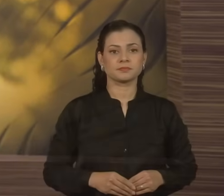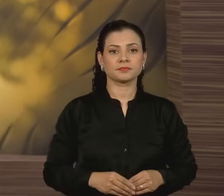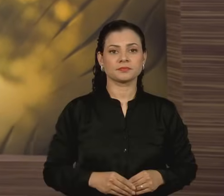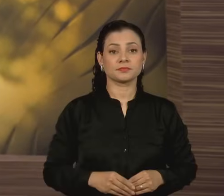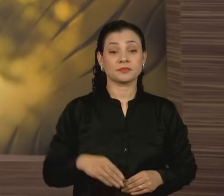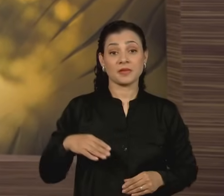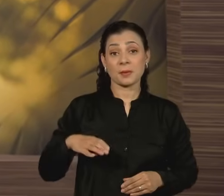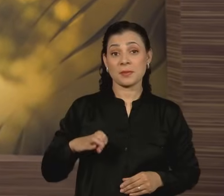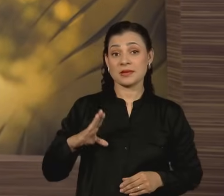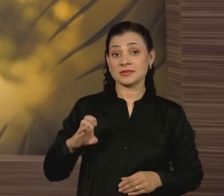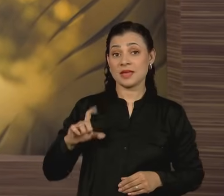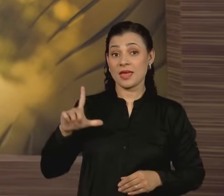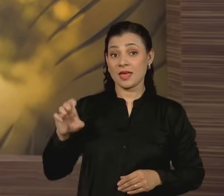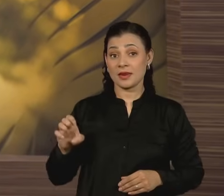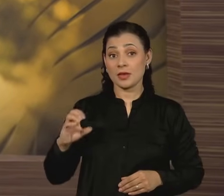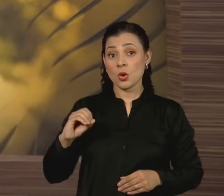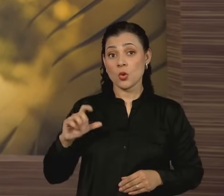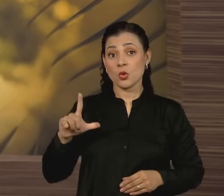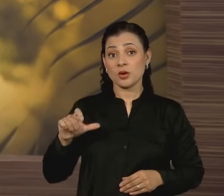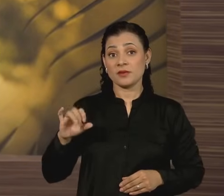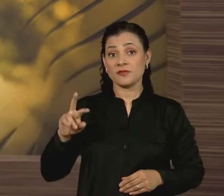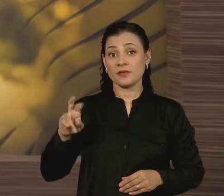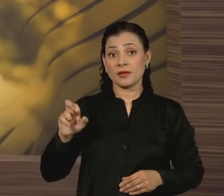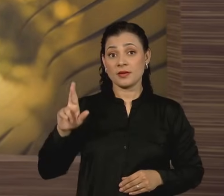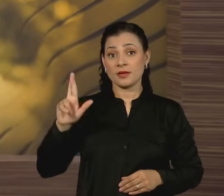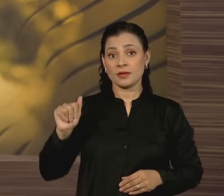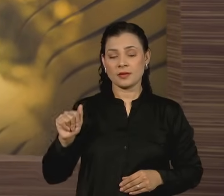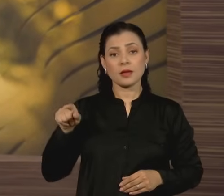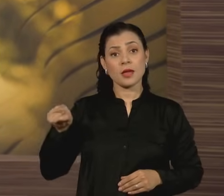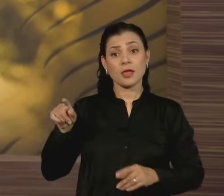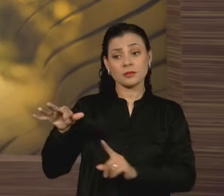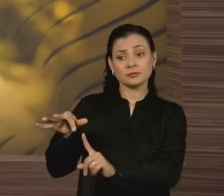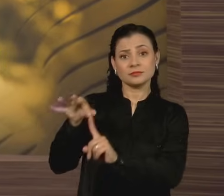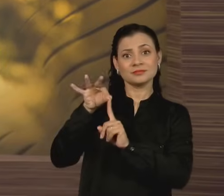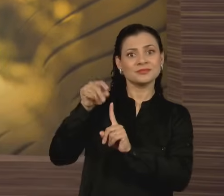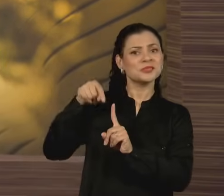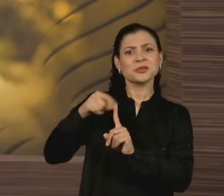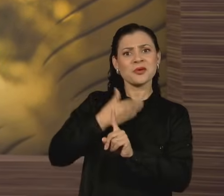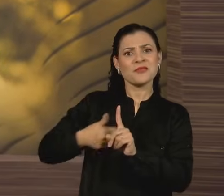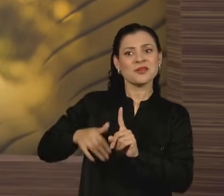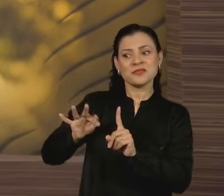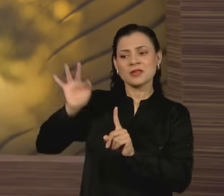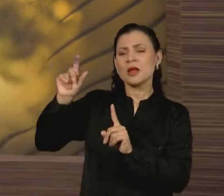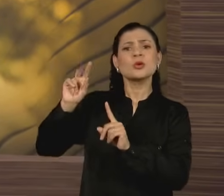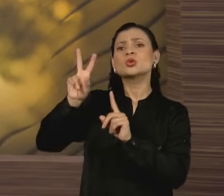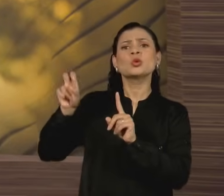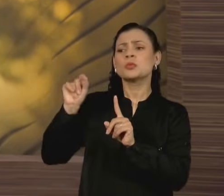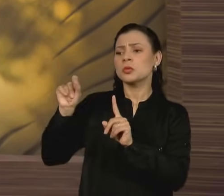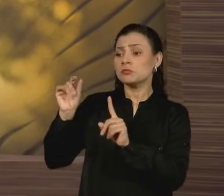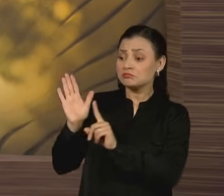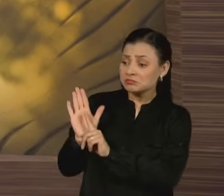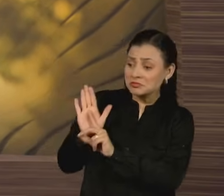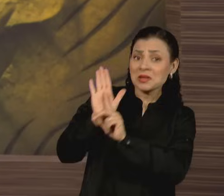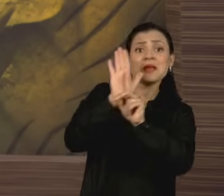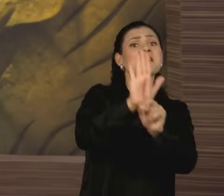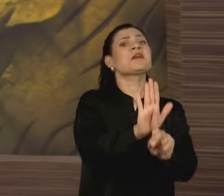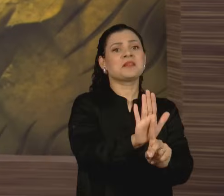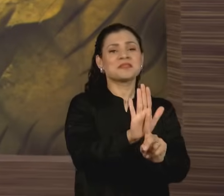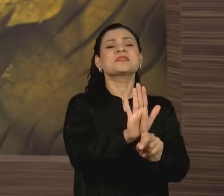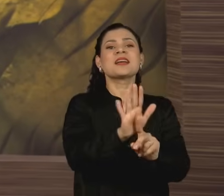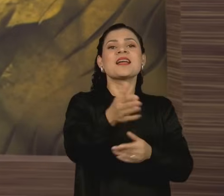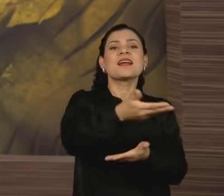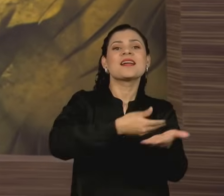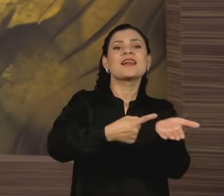Marcele Oliveira foi escolhida pelo governo federal para representar a rica diversidade de vozes da juventude nas negociações